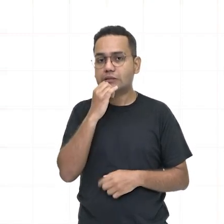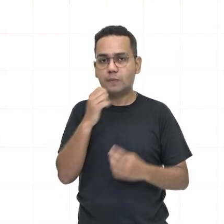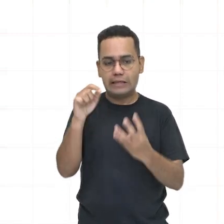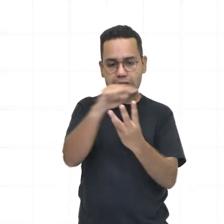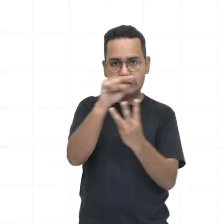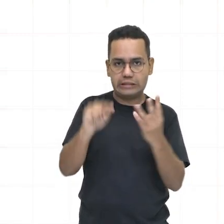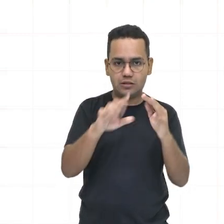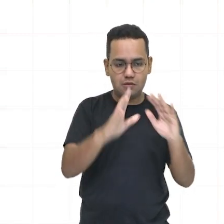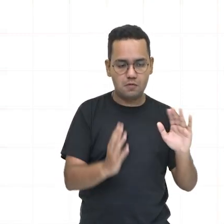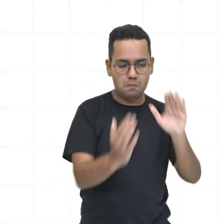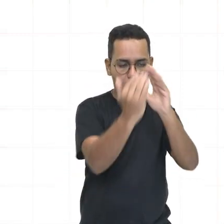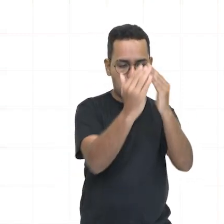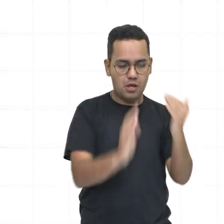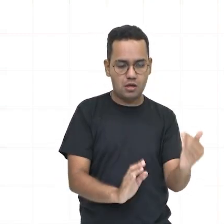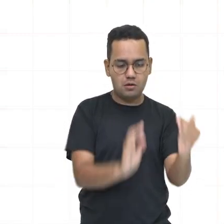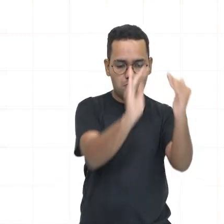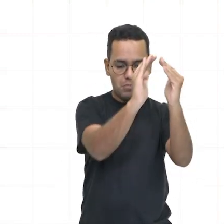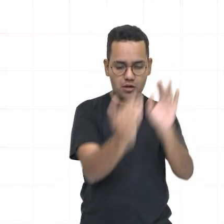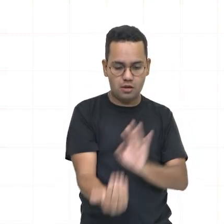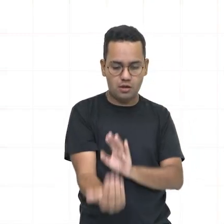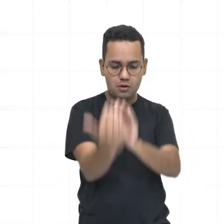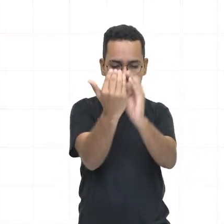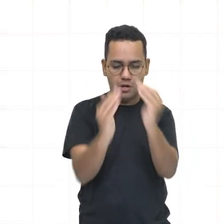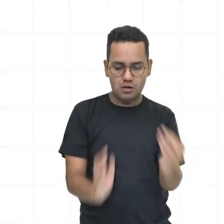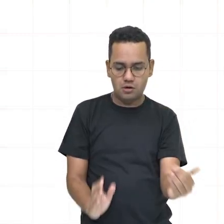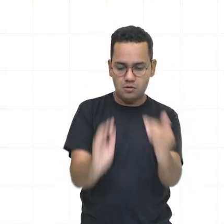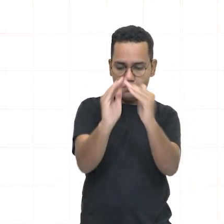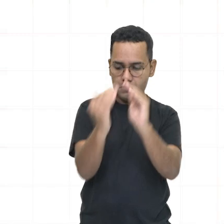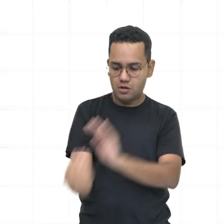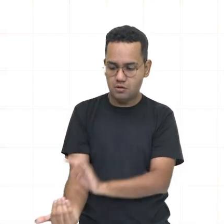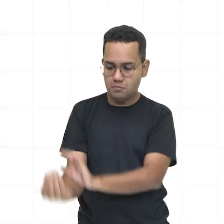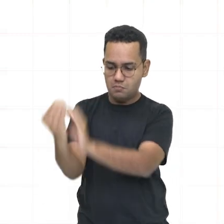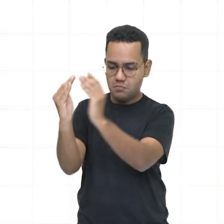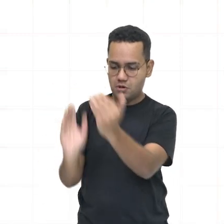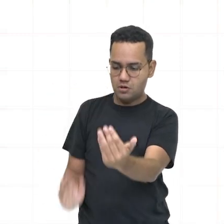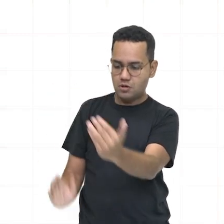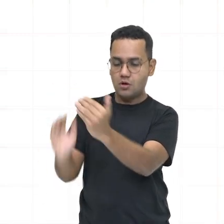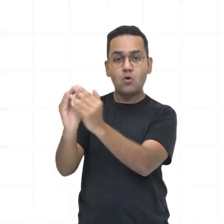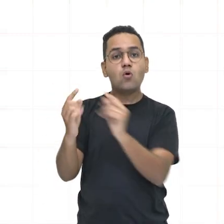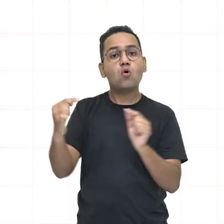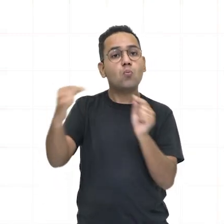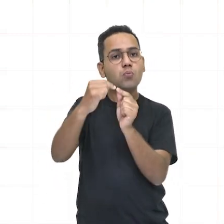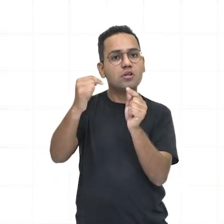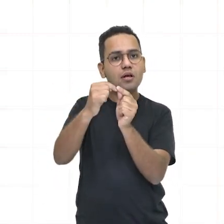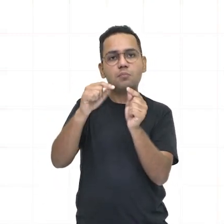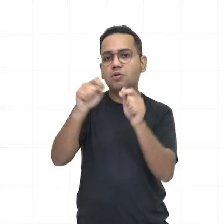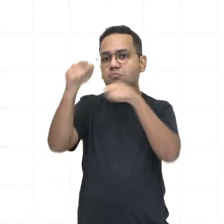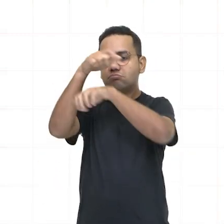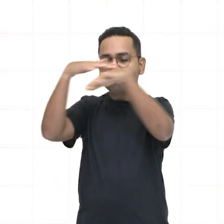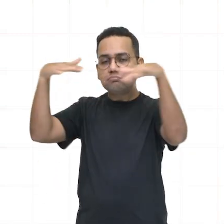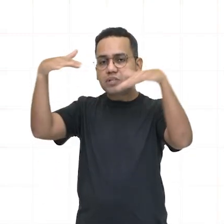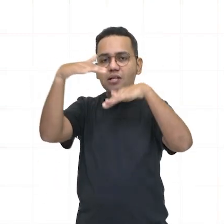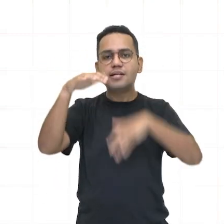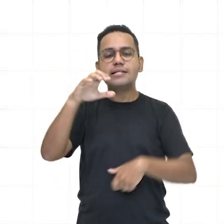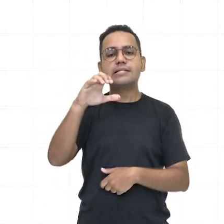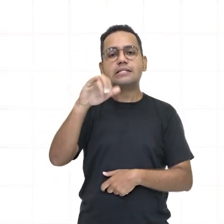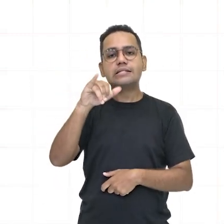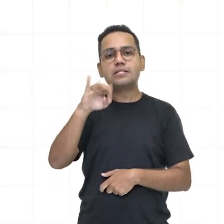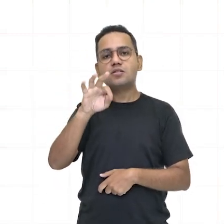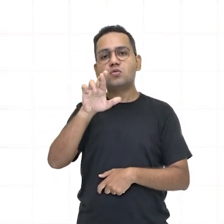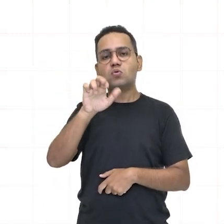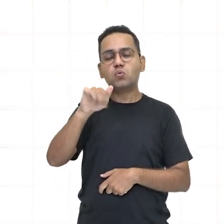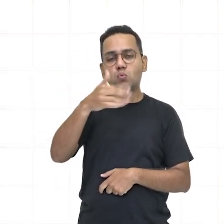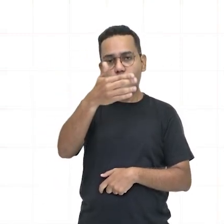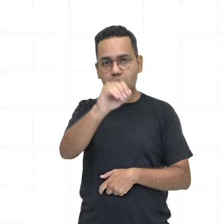pirâmides mais famosas lá do Egito estejam alinhadas com o cinturão de Órion, por exemplo, que é uma